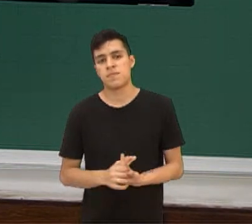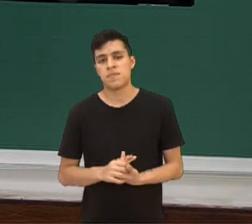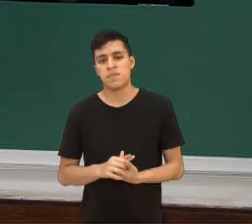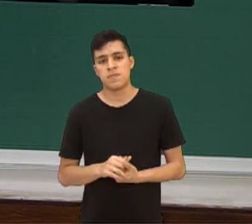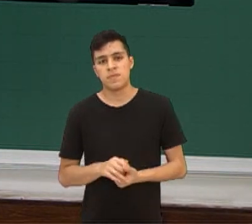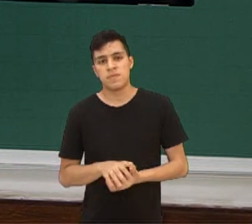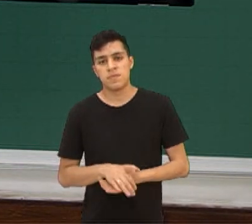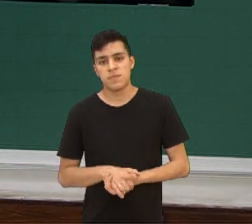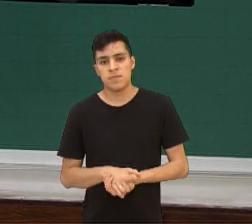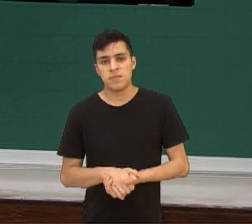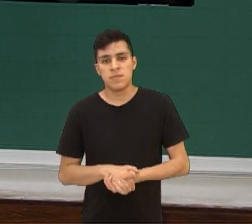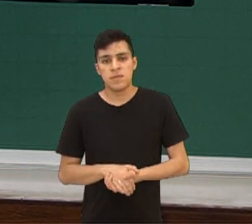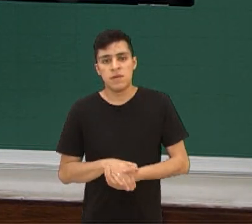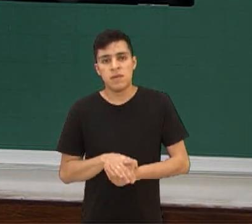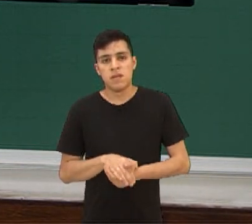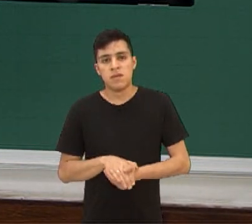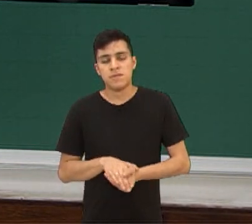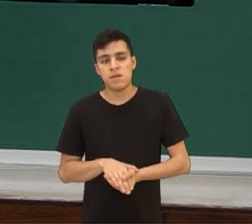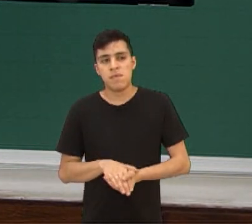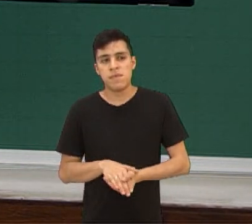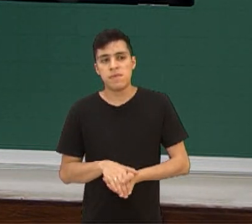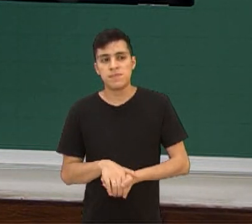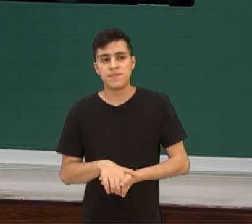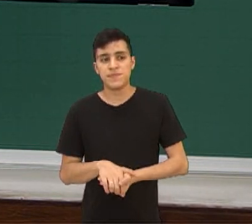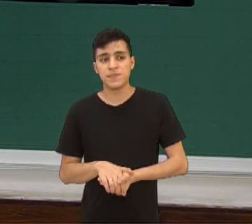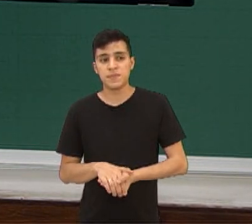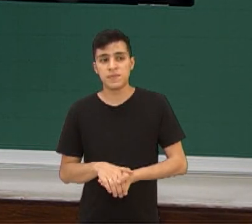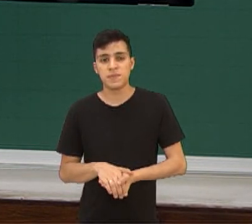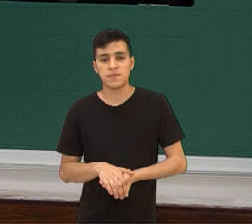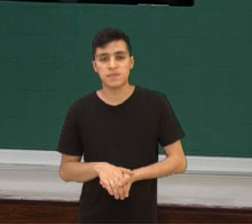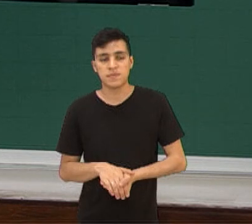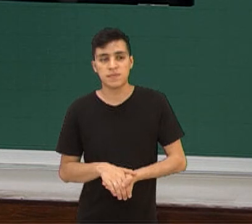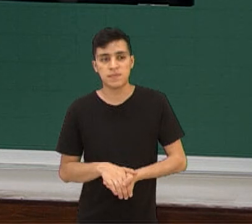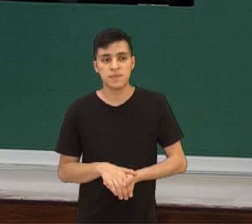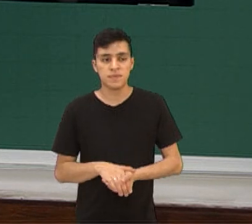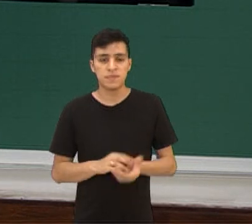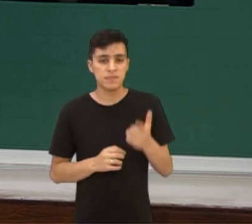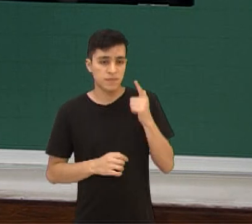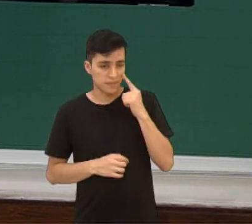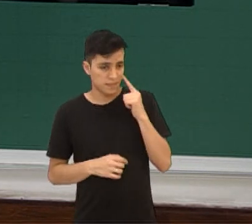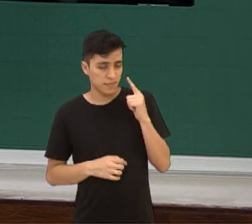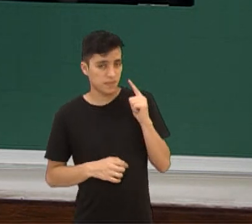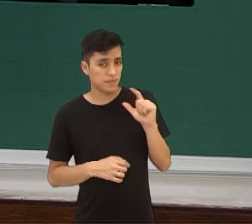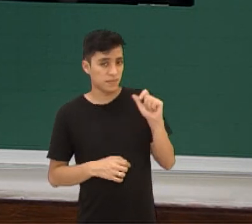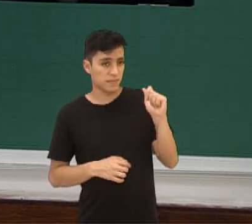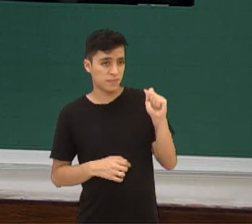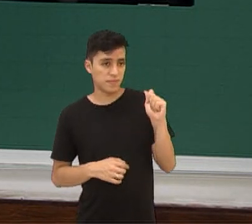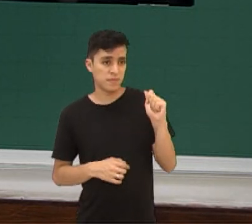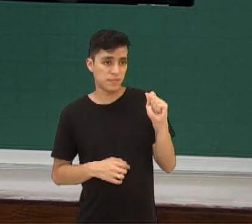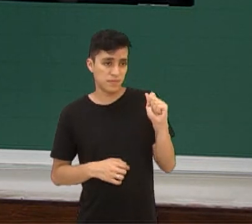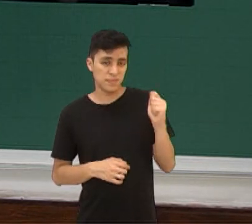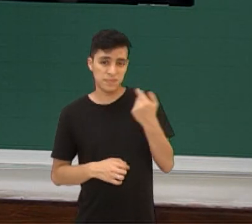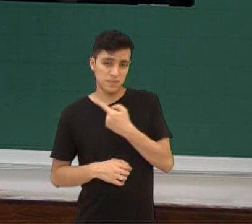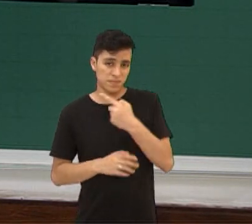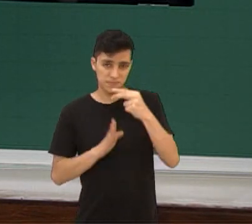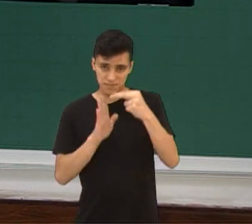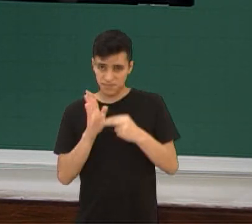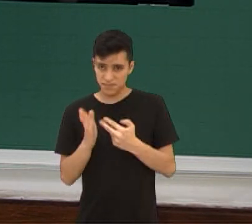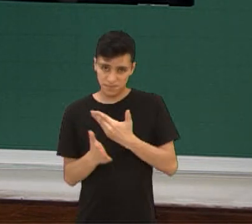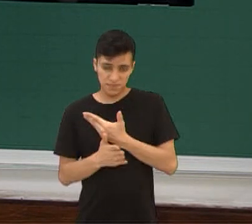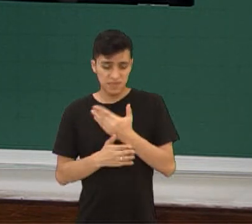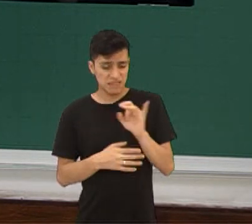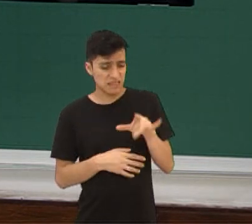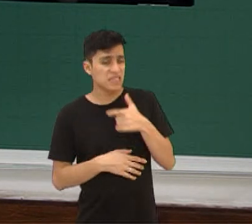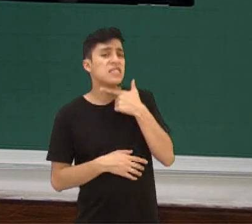poner-se, la expressão subrayada expressa que? Letra A, voluntad e esfuerzo de alguém. Então, será